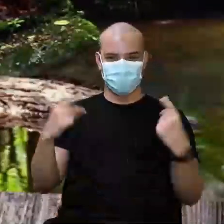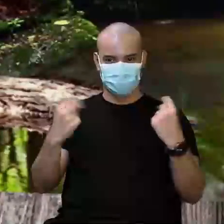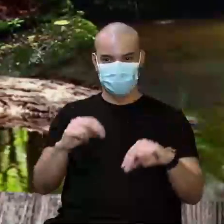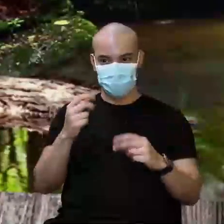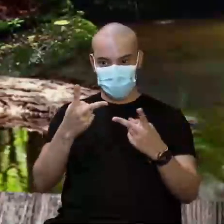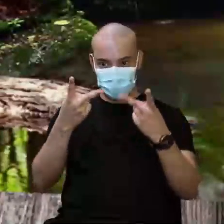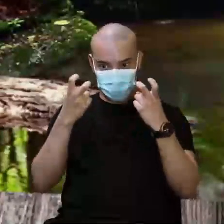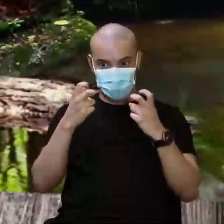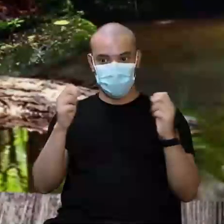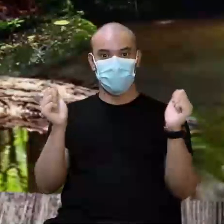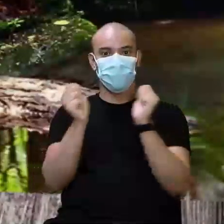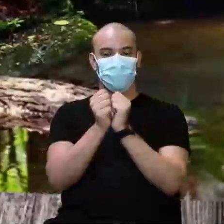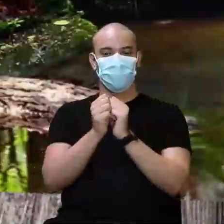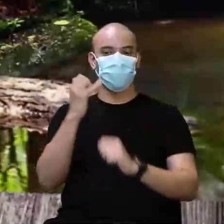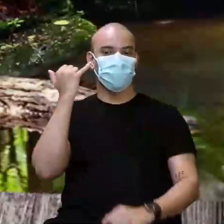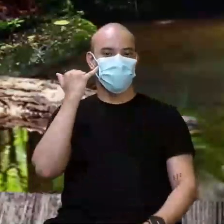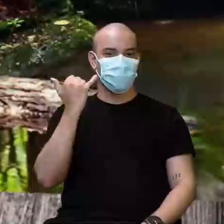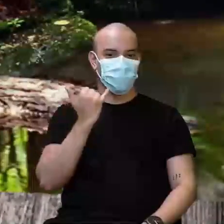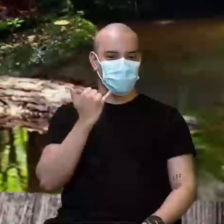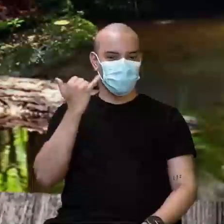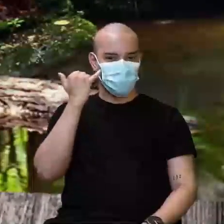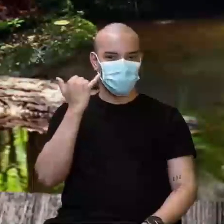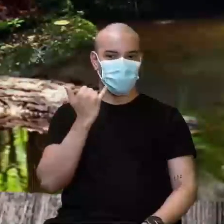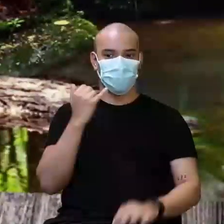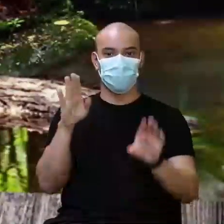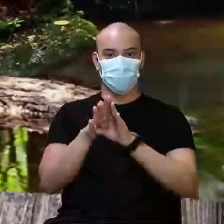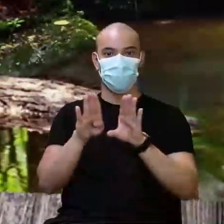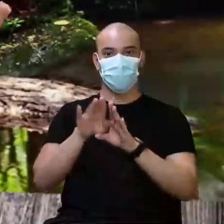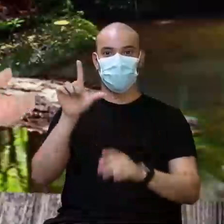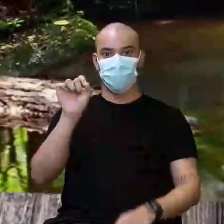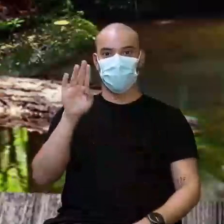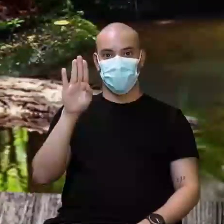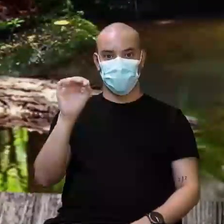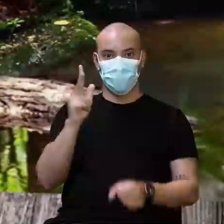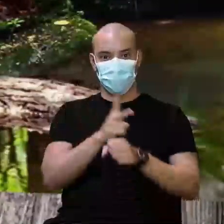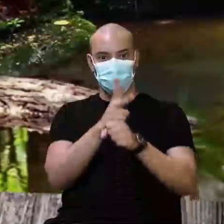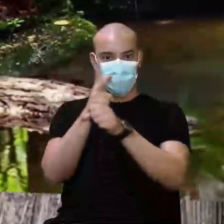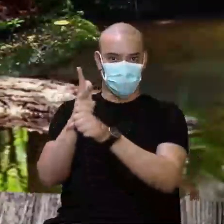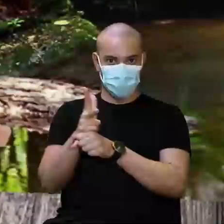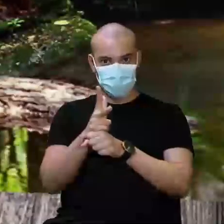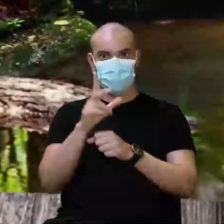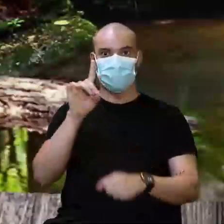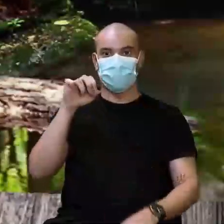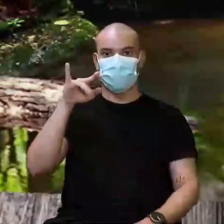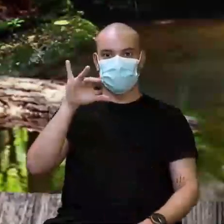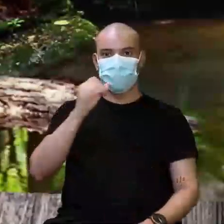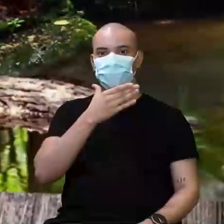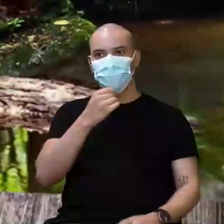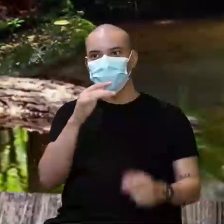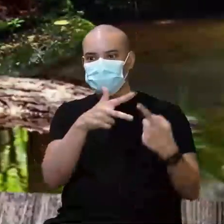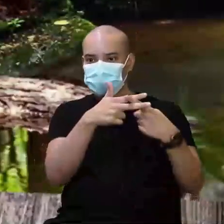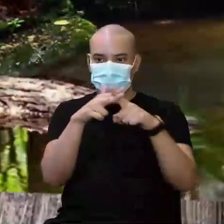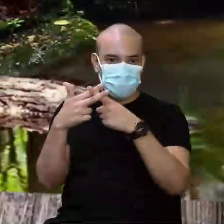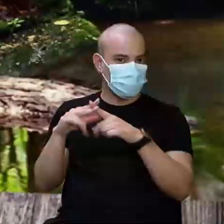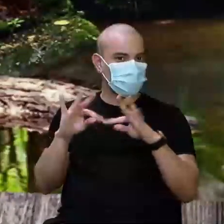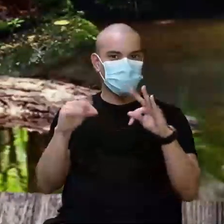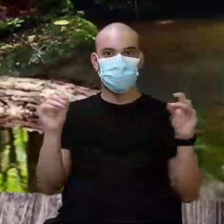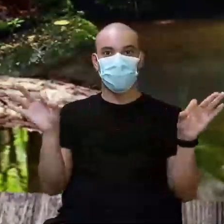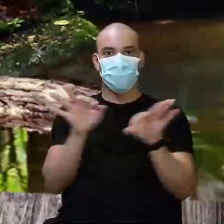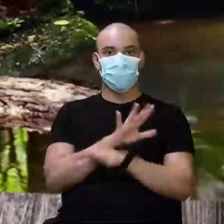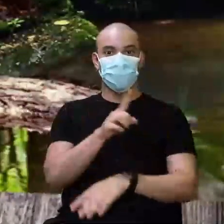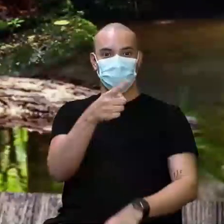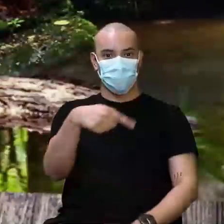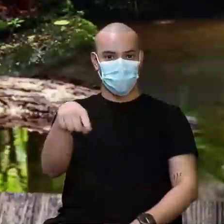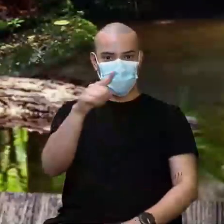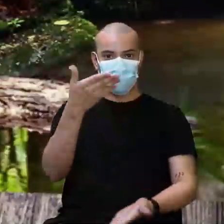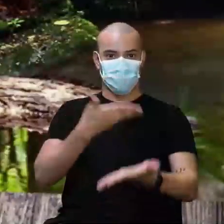menino! Juntamente com o Vitorzinho, Globão, conosco, Denis e todo mundo na equipe aqui tá toda pronta pra você,